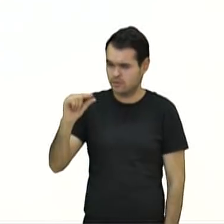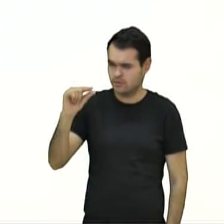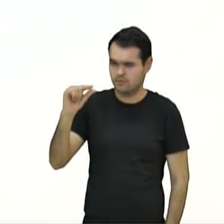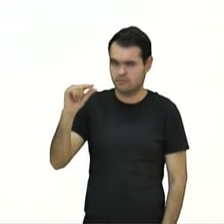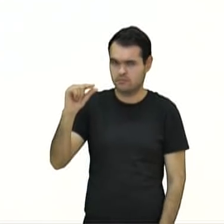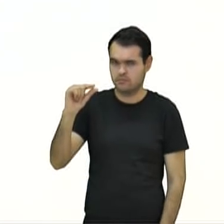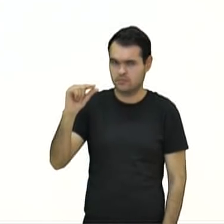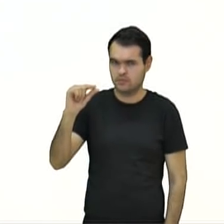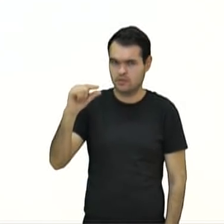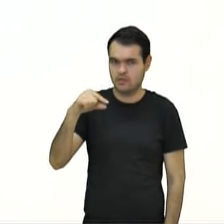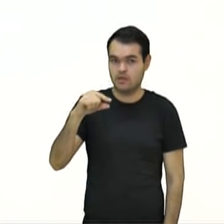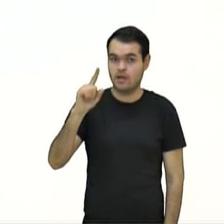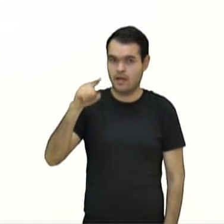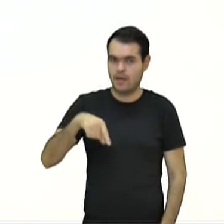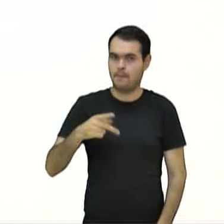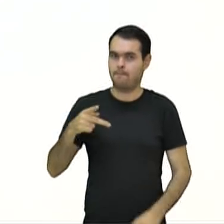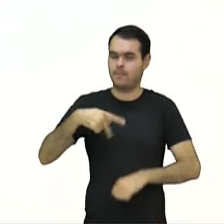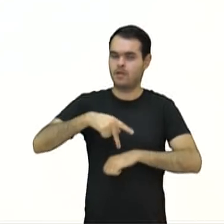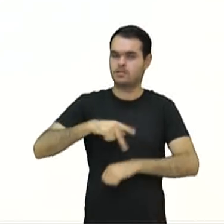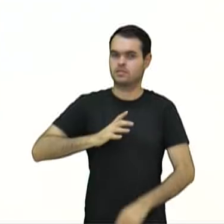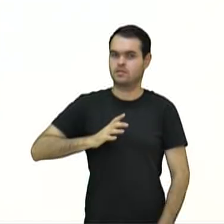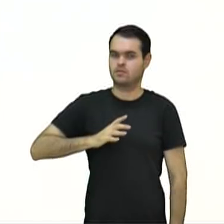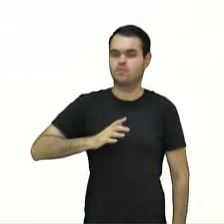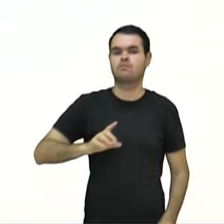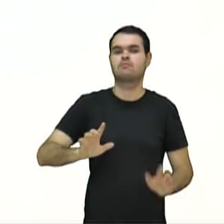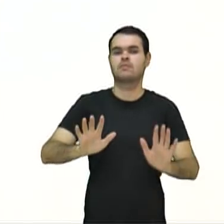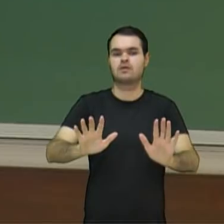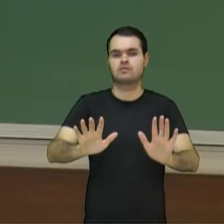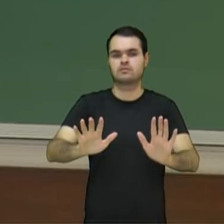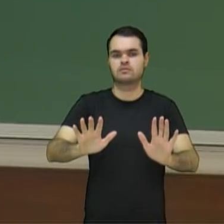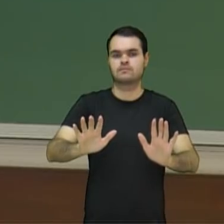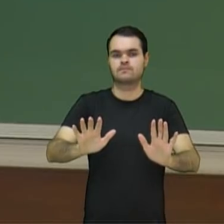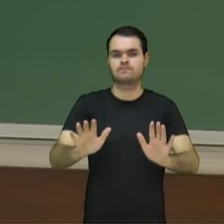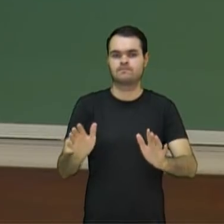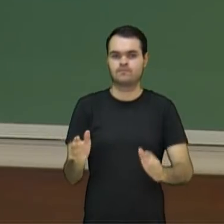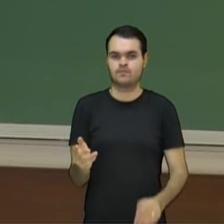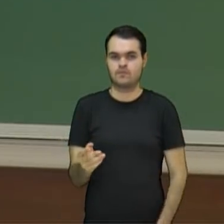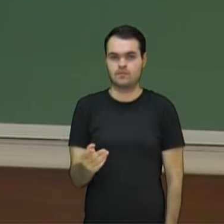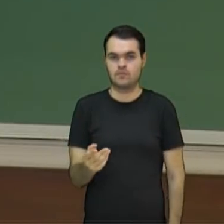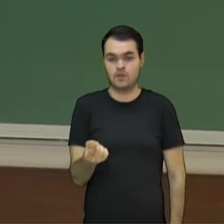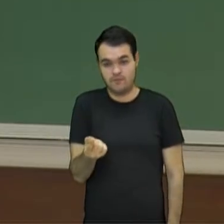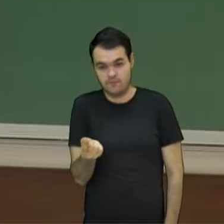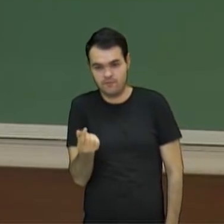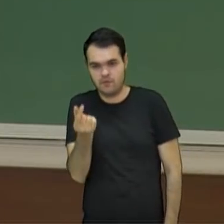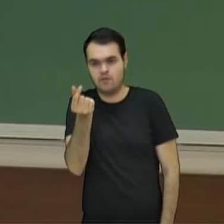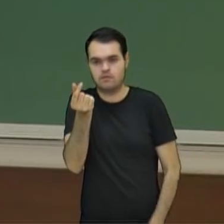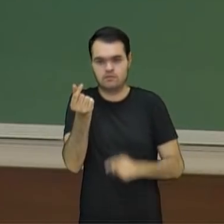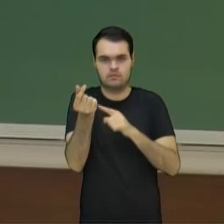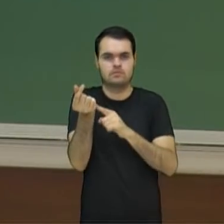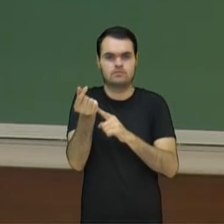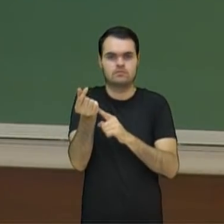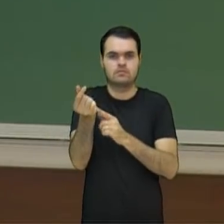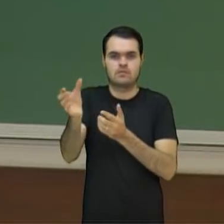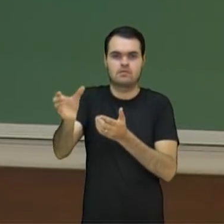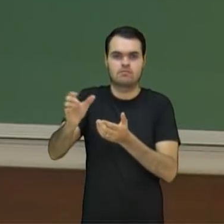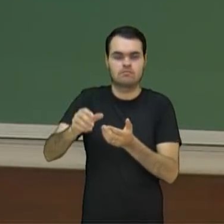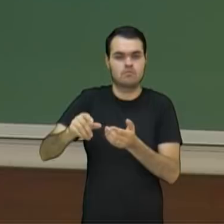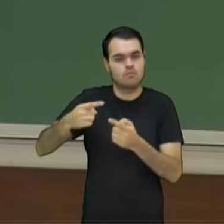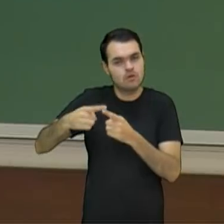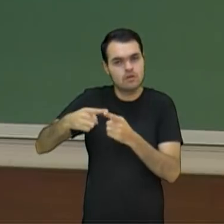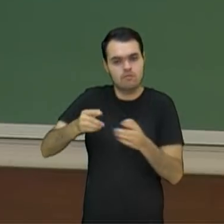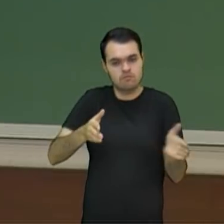estamos aqui considerando um país rico. Porém, em termos de valores, acaba sendo significativo porque